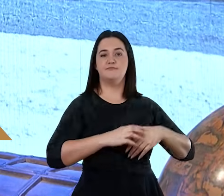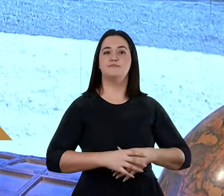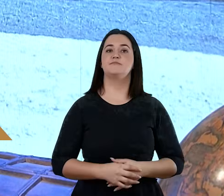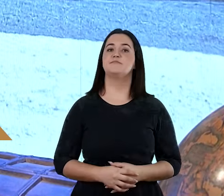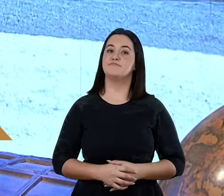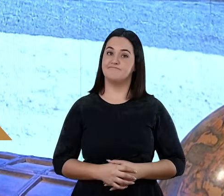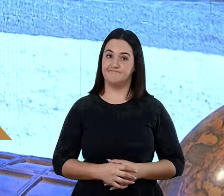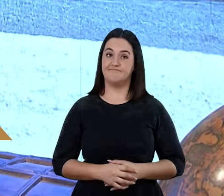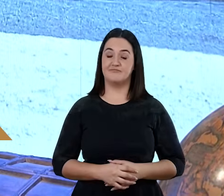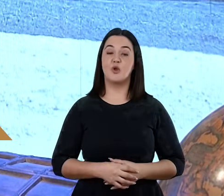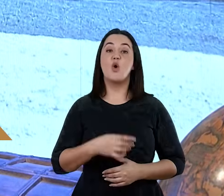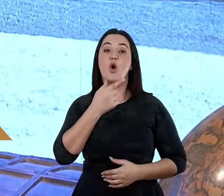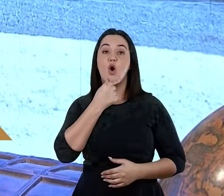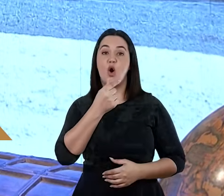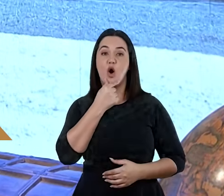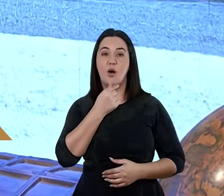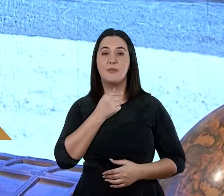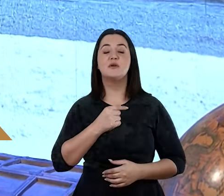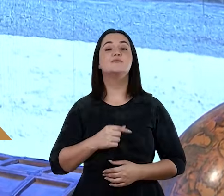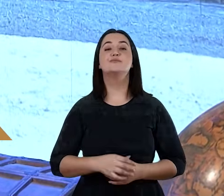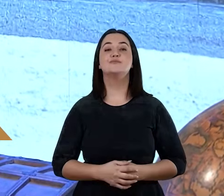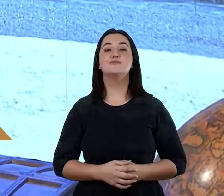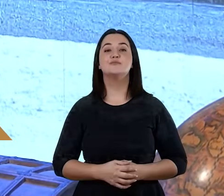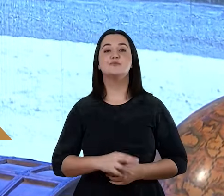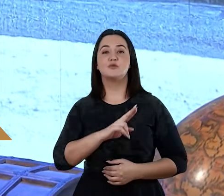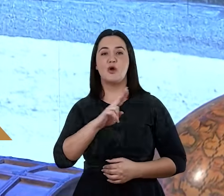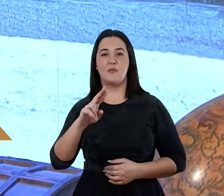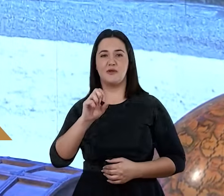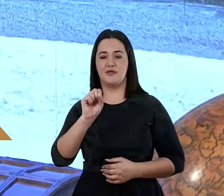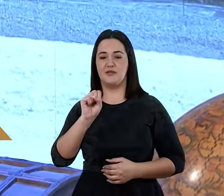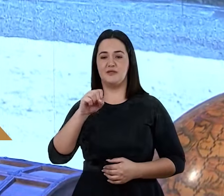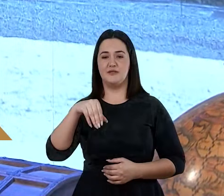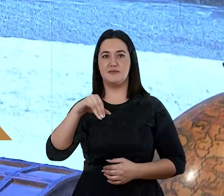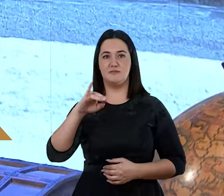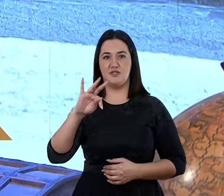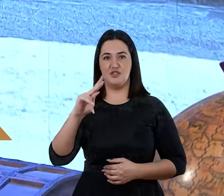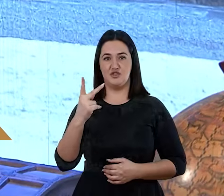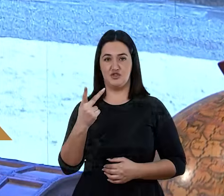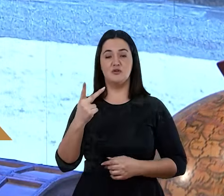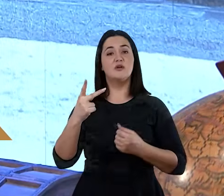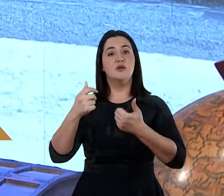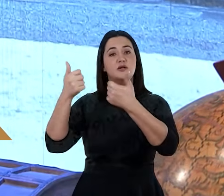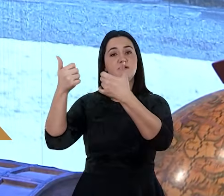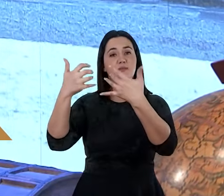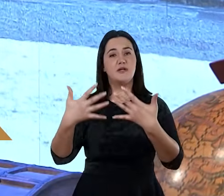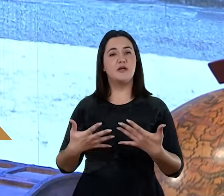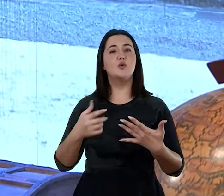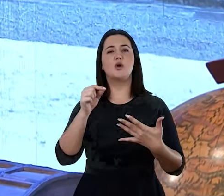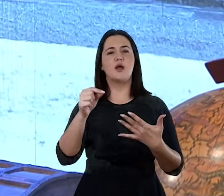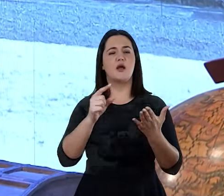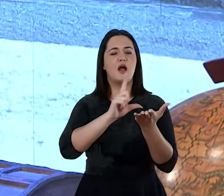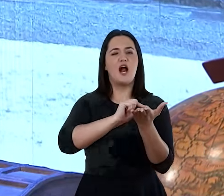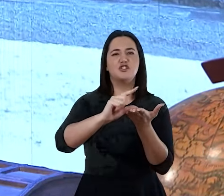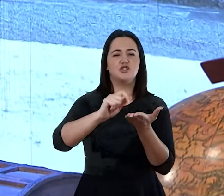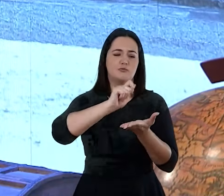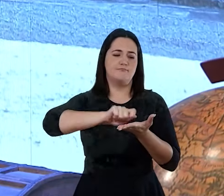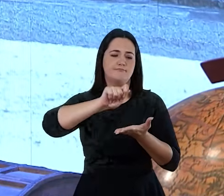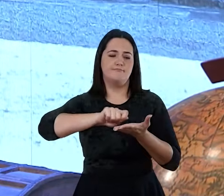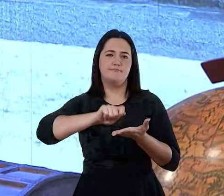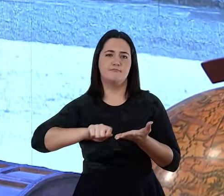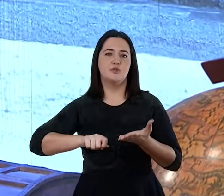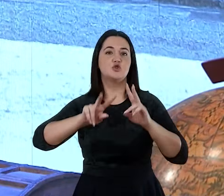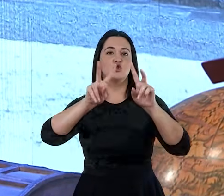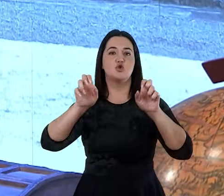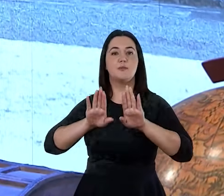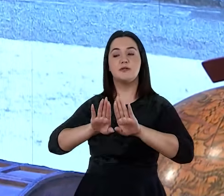Idade do Ferro. Um desses autores, por exemplo, foi Smith Palmer, que iniciou assim uma série de artigos